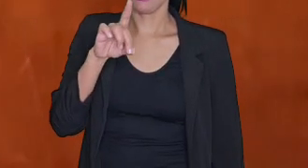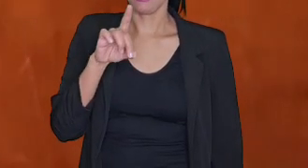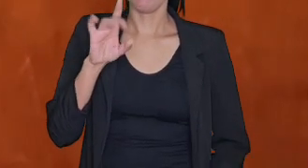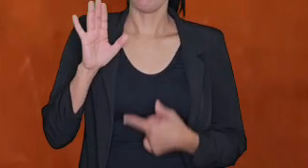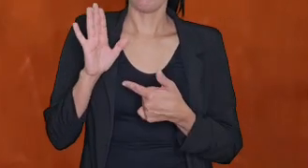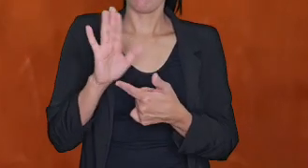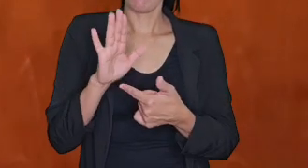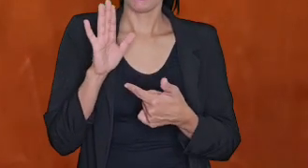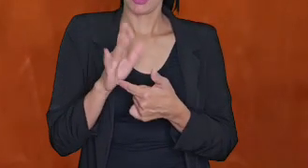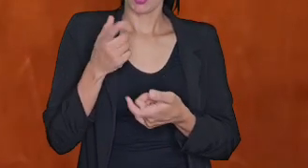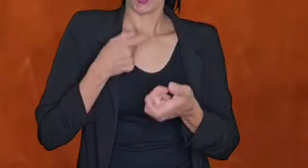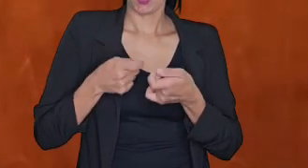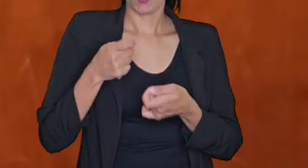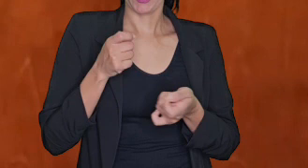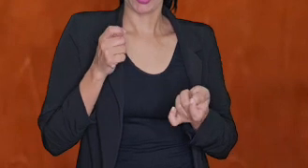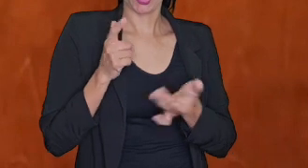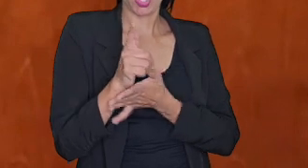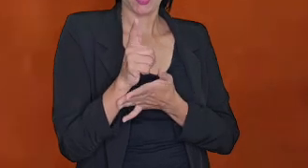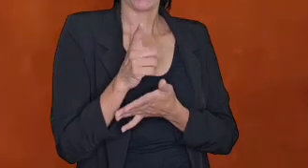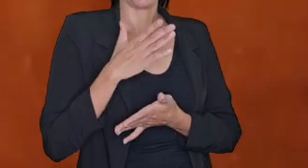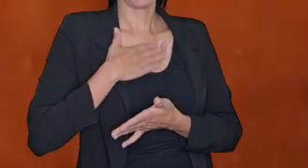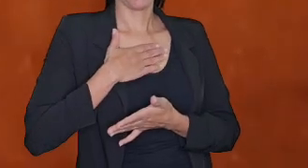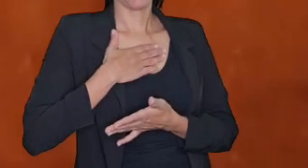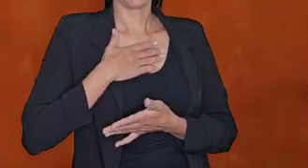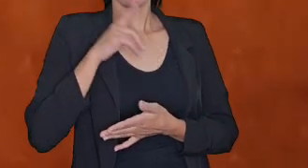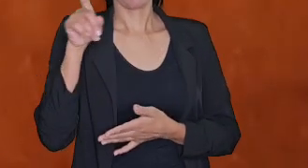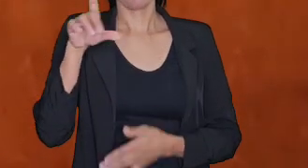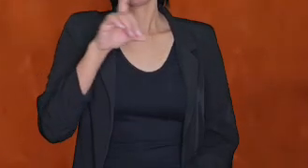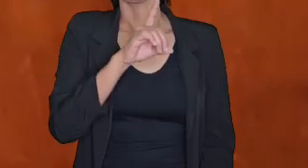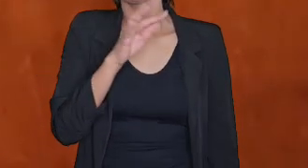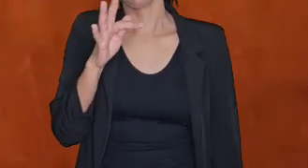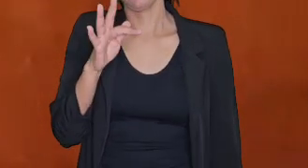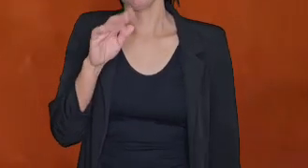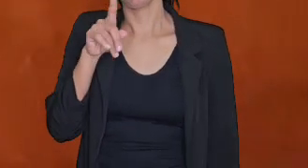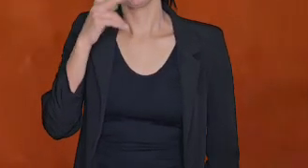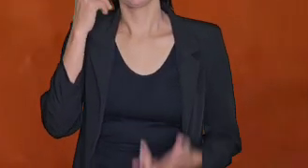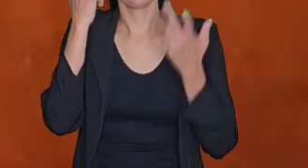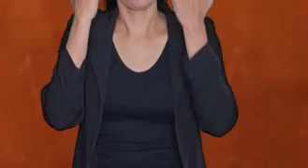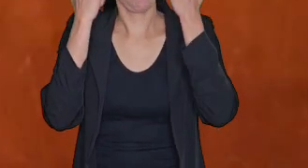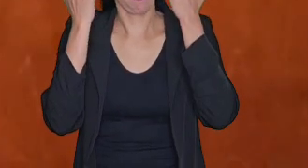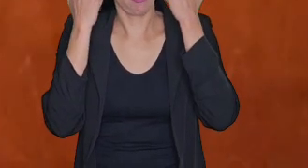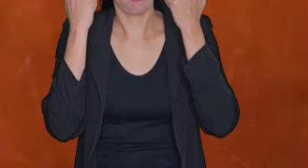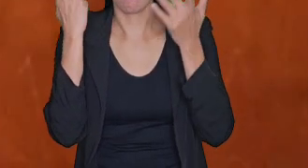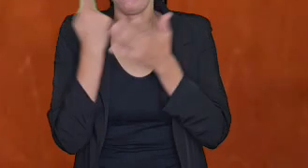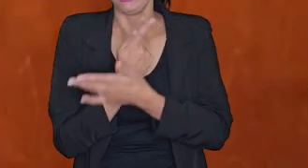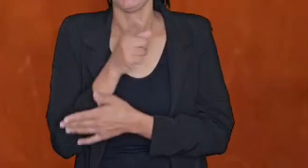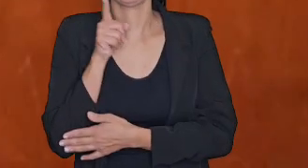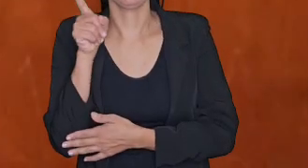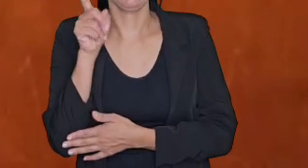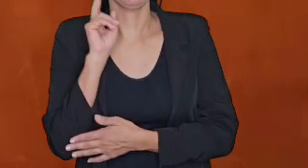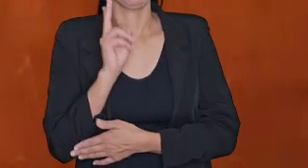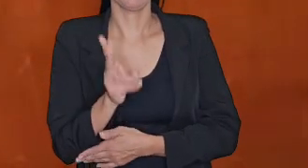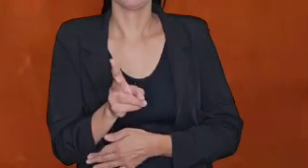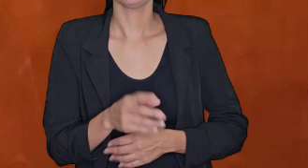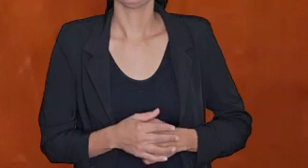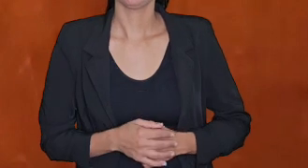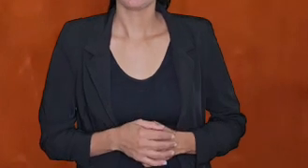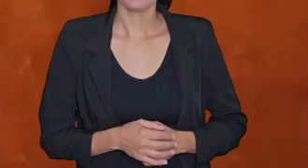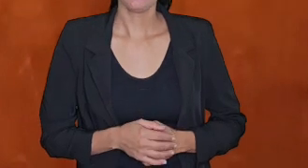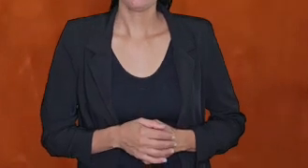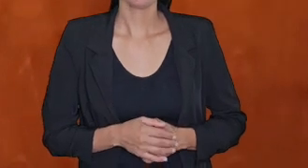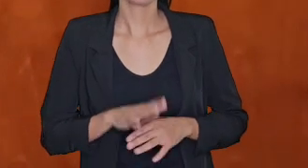de cálculo do ITCMD pela expressão econômica da posse, no Distrito Federal, isso é muito, mas muito